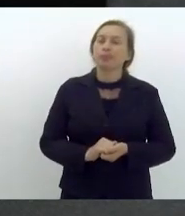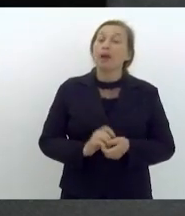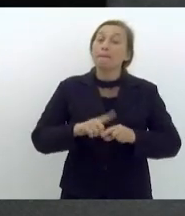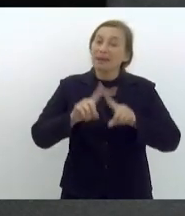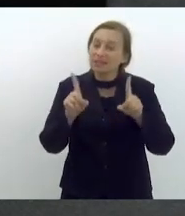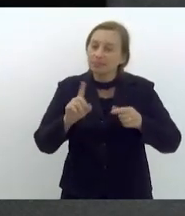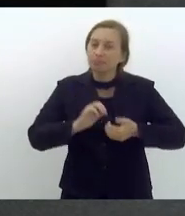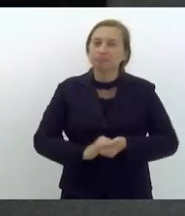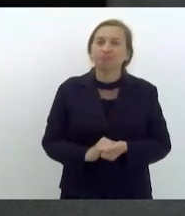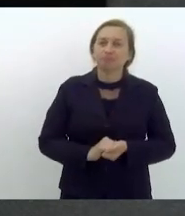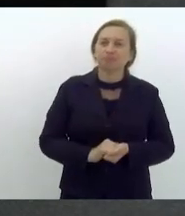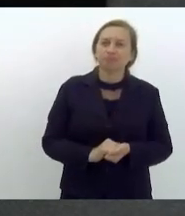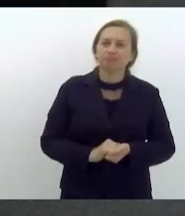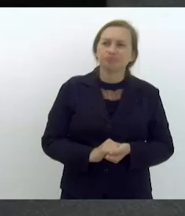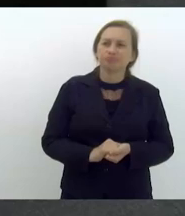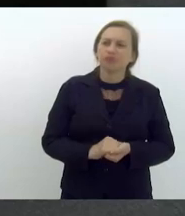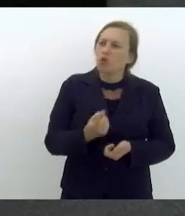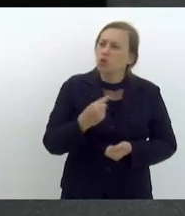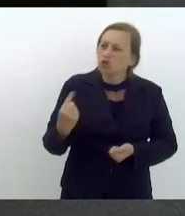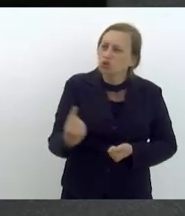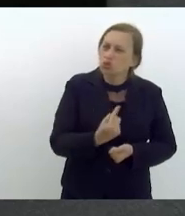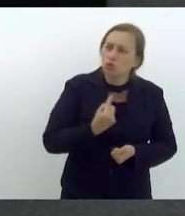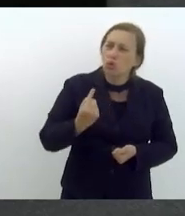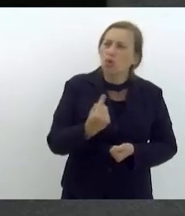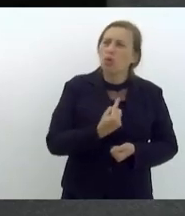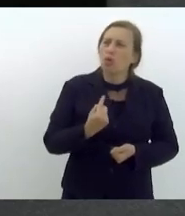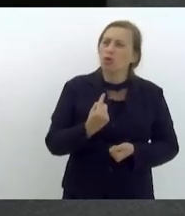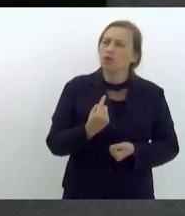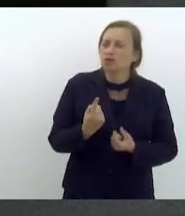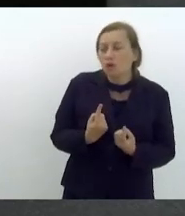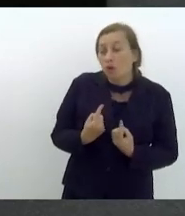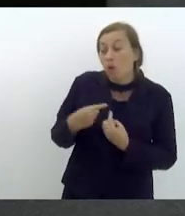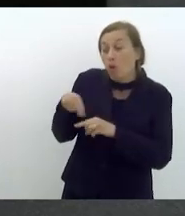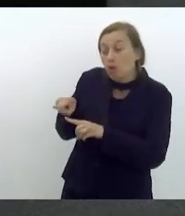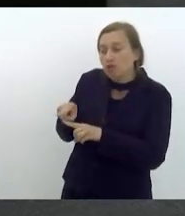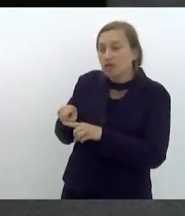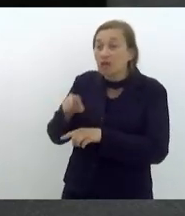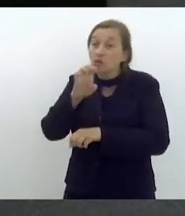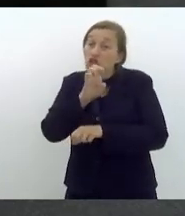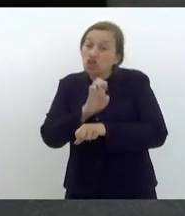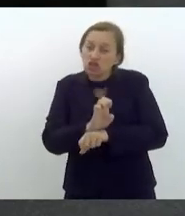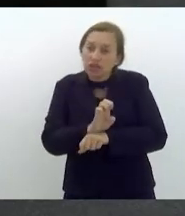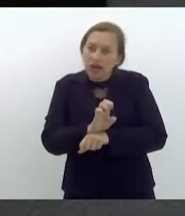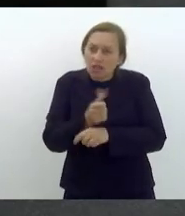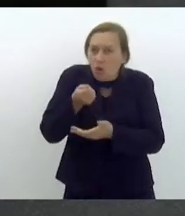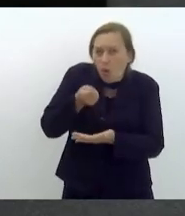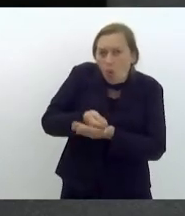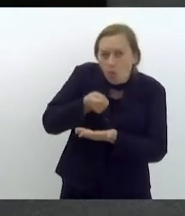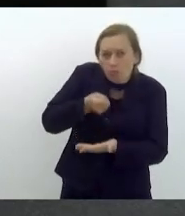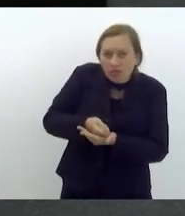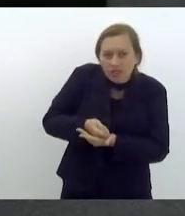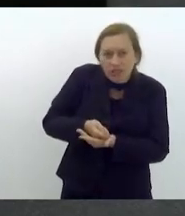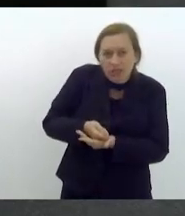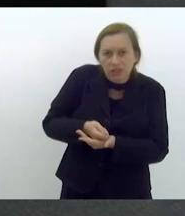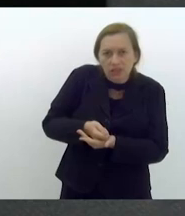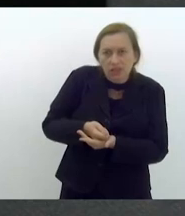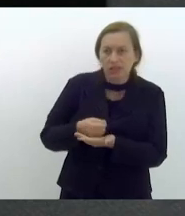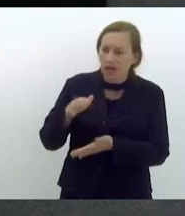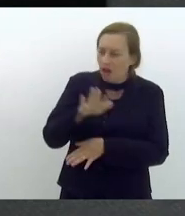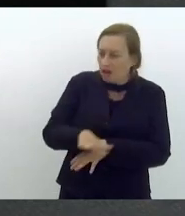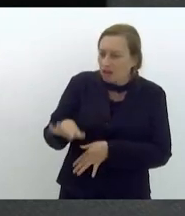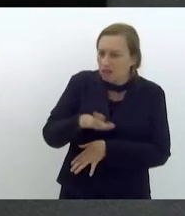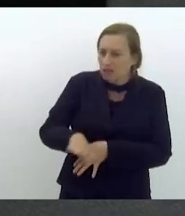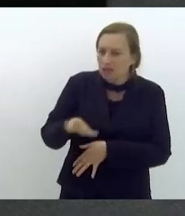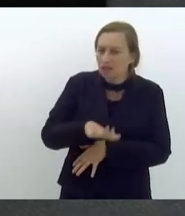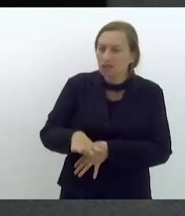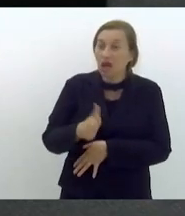mas o que nós é fomos contrários é que o estado obriga a criança